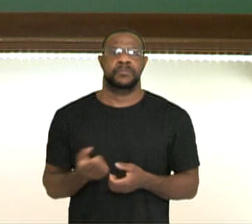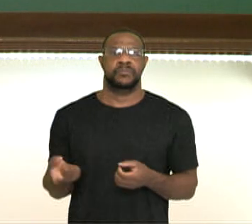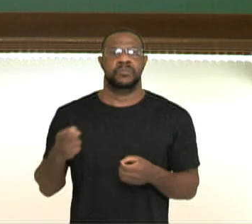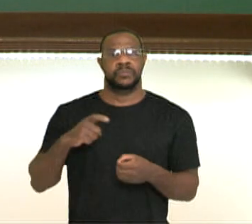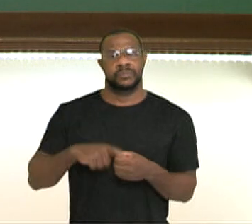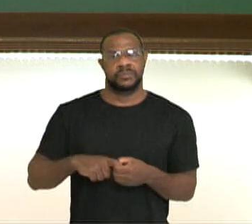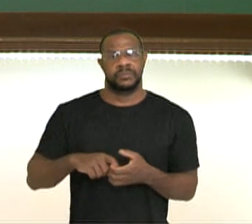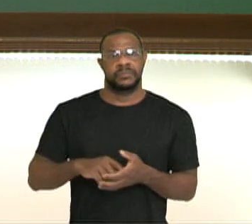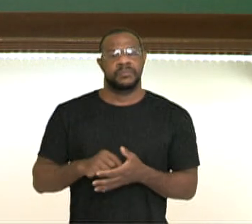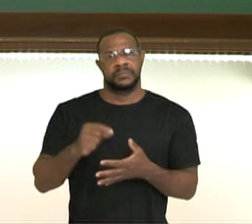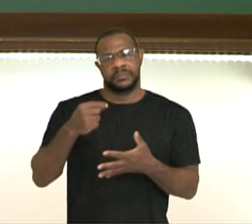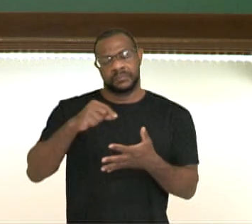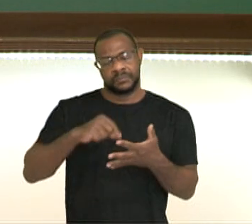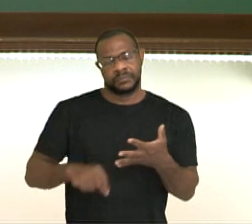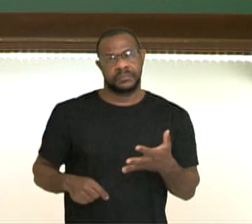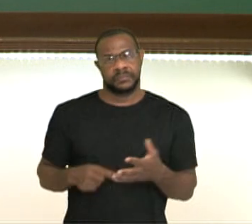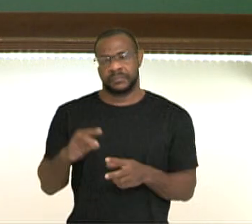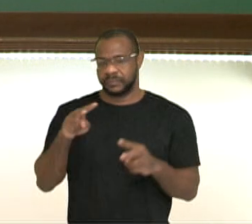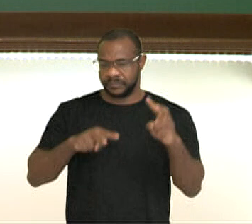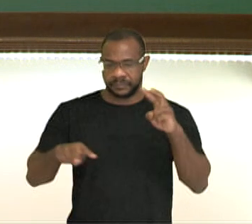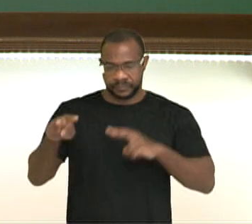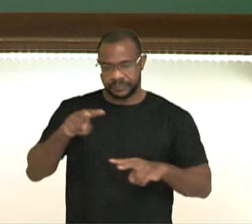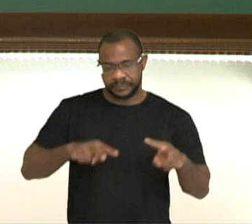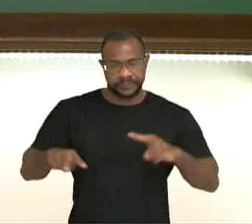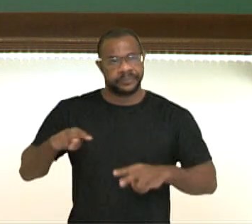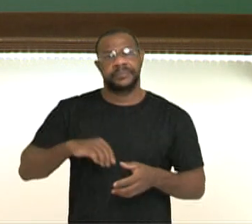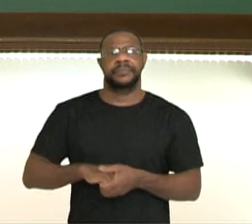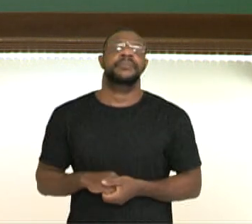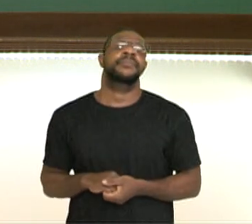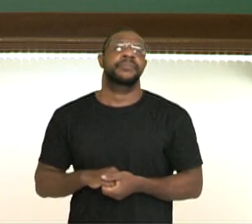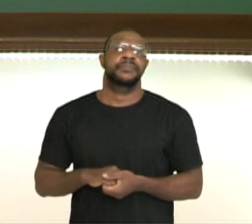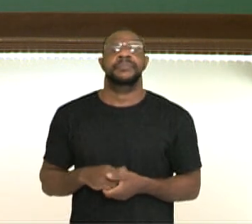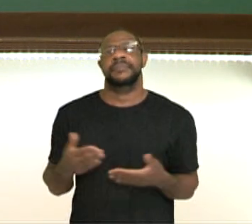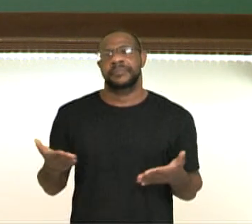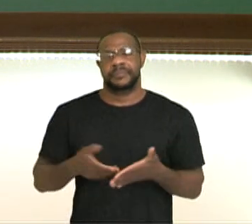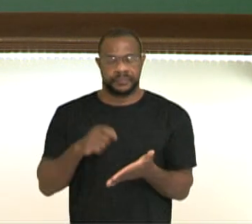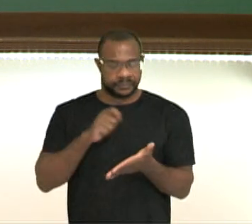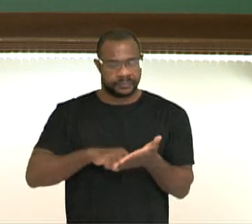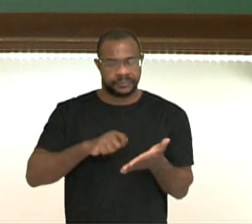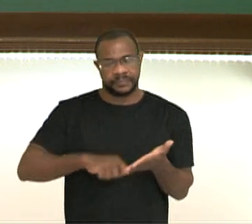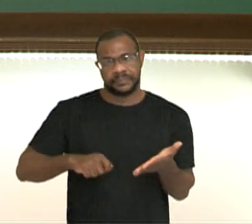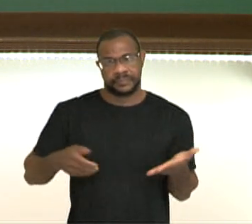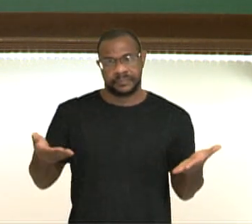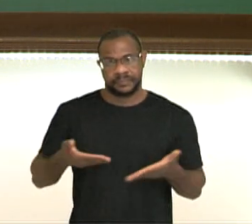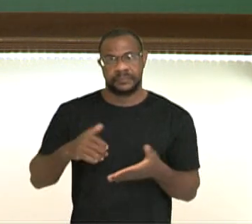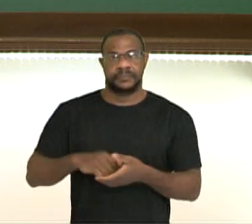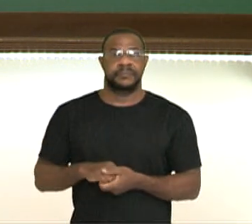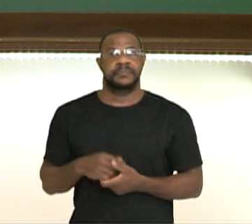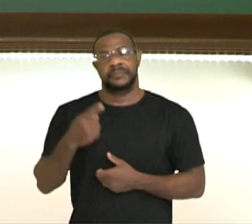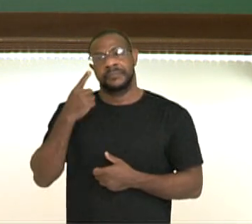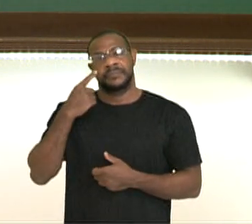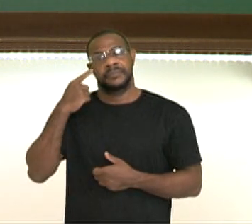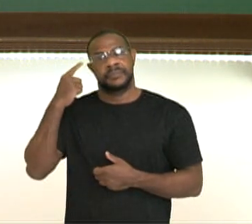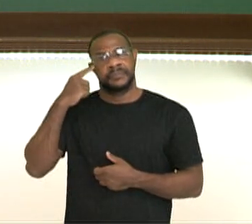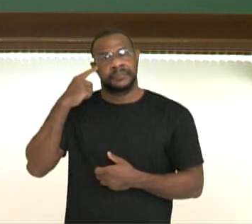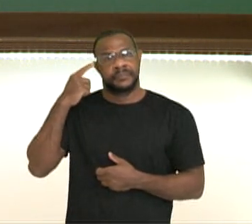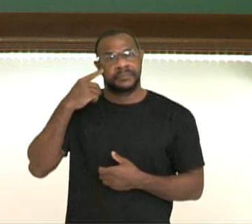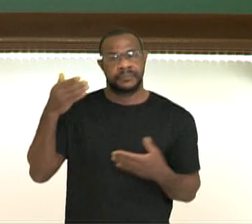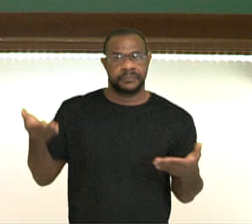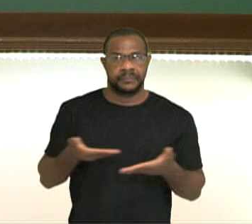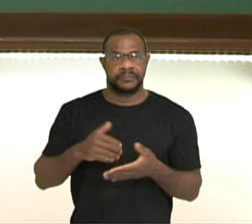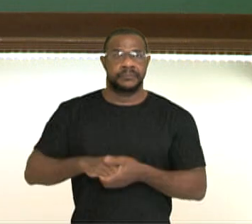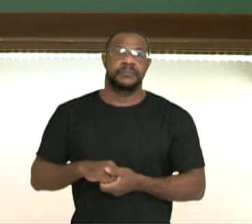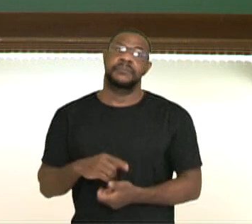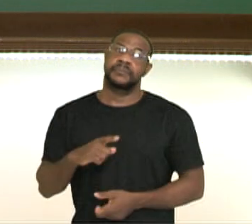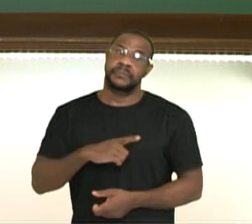Voltamos com a correção ou a análise da reflexão deixada para vocês aí escreverem a respeito. Então, vamos pensar juntos ali.